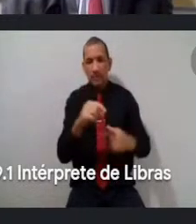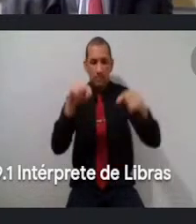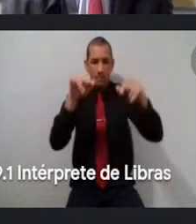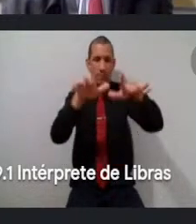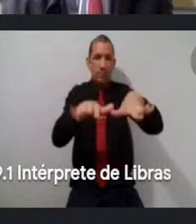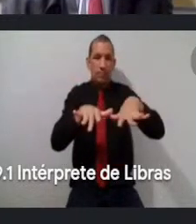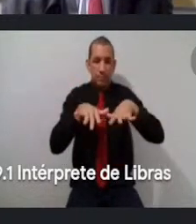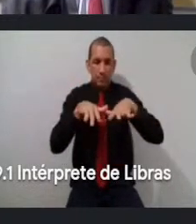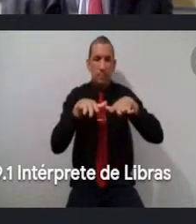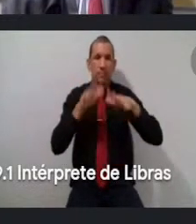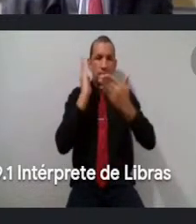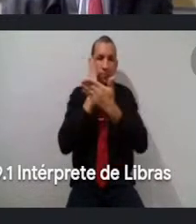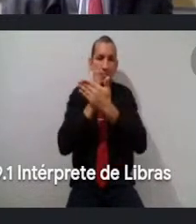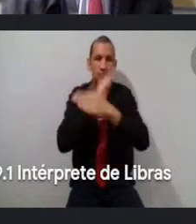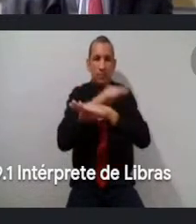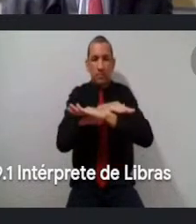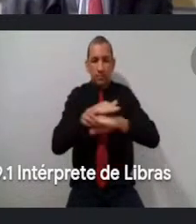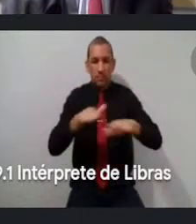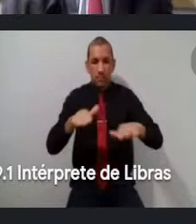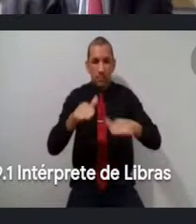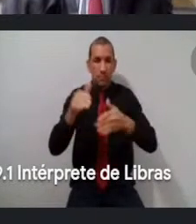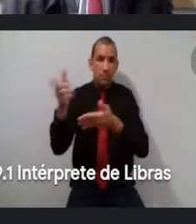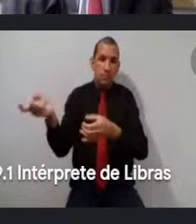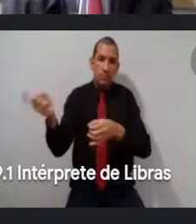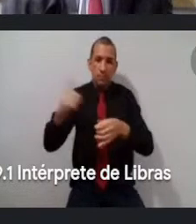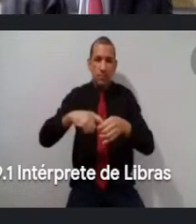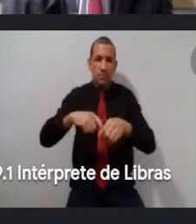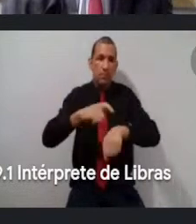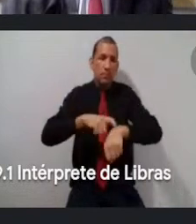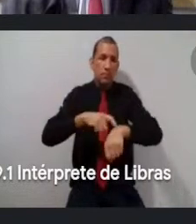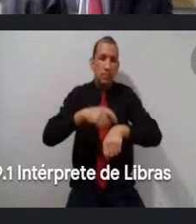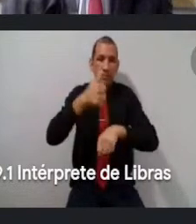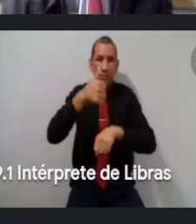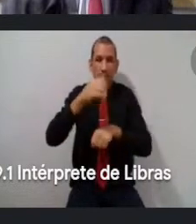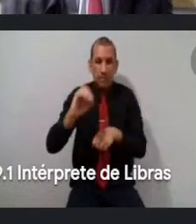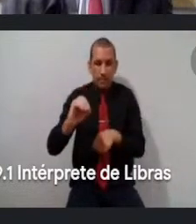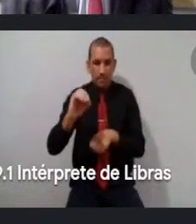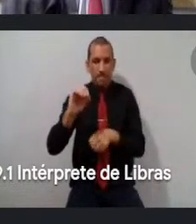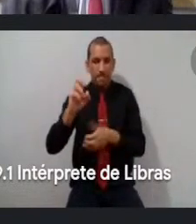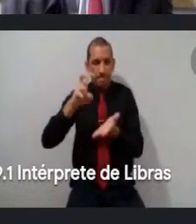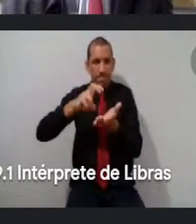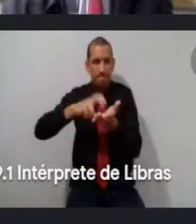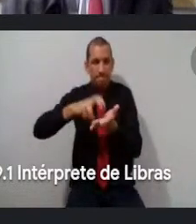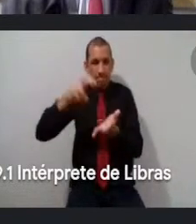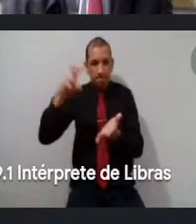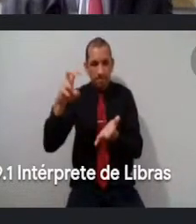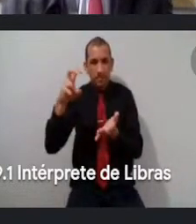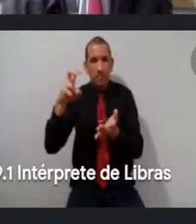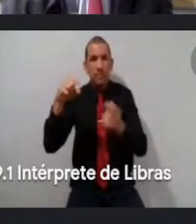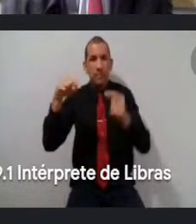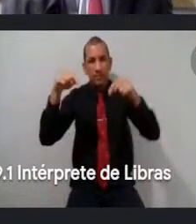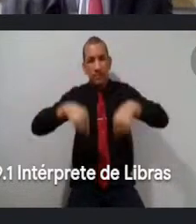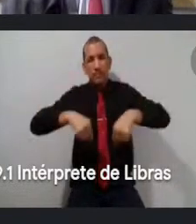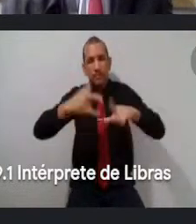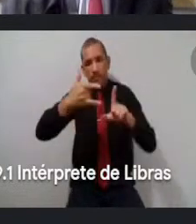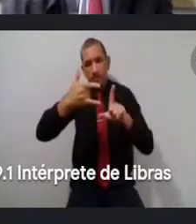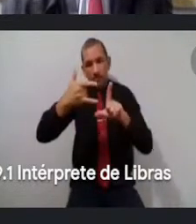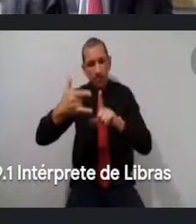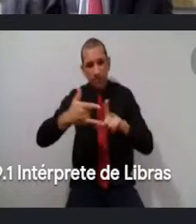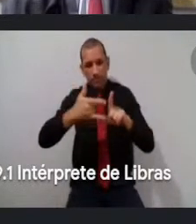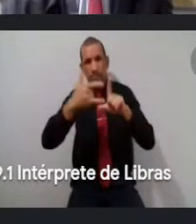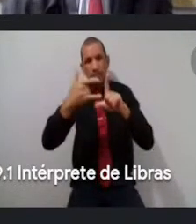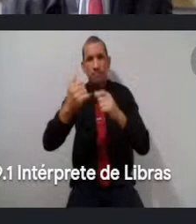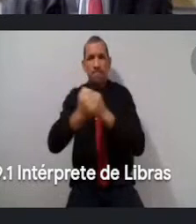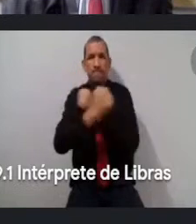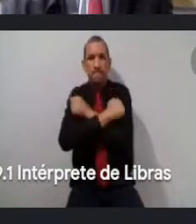encerrada a apresentação provocante para a sessão das dez horas de amanhã que também será realizada público conferência